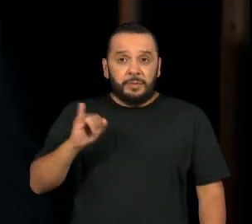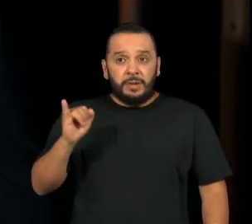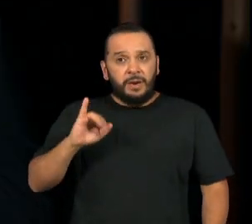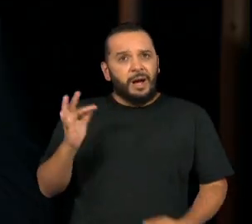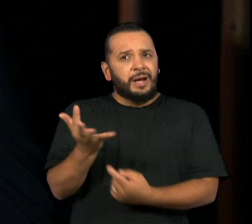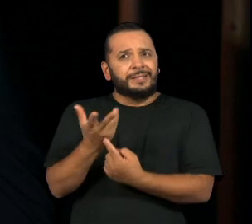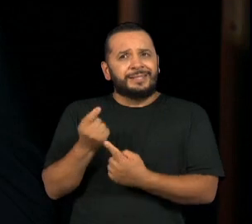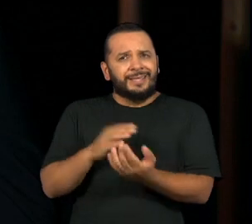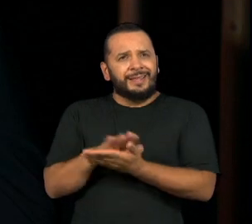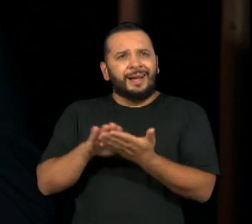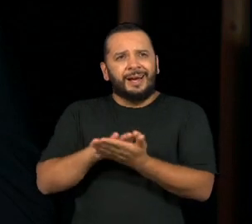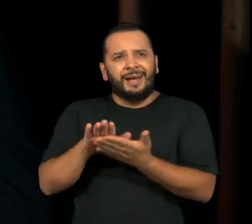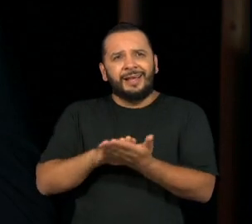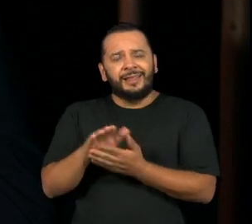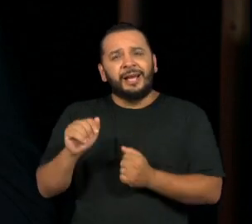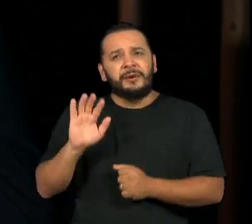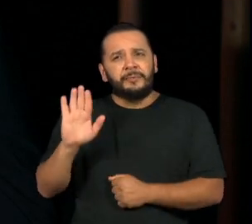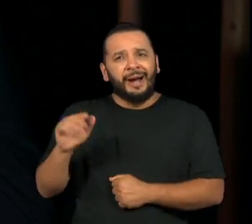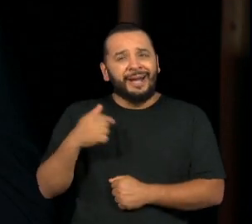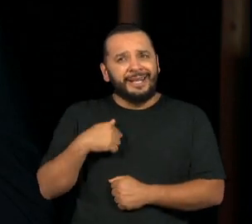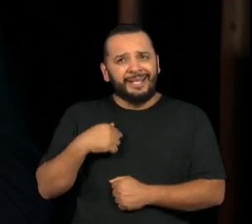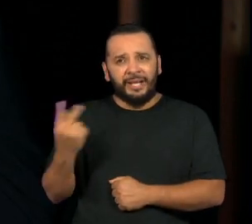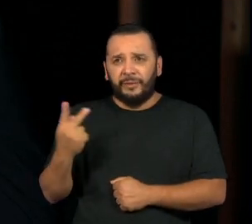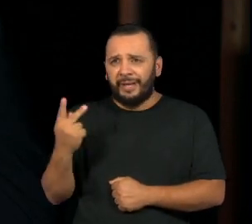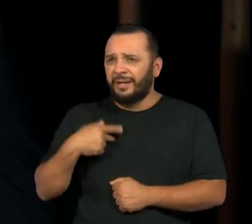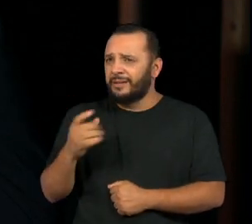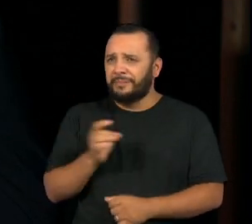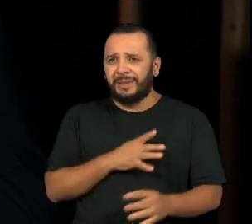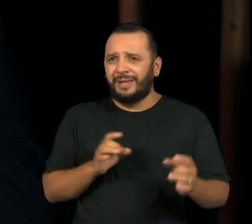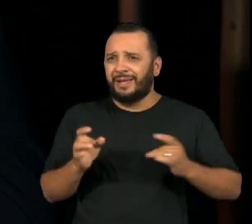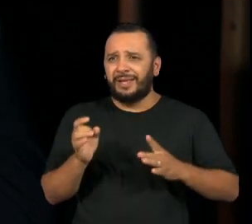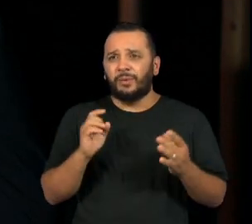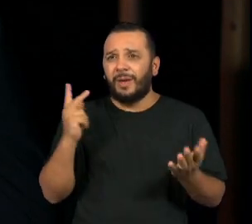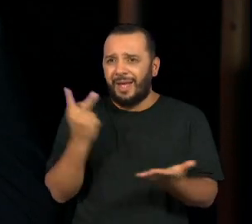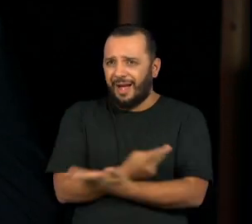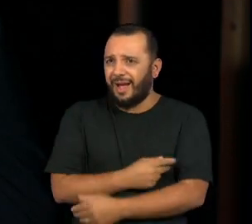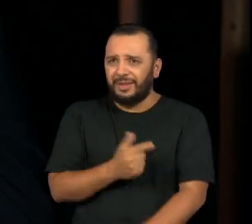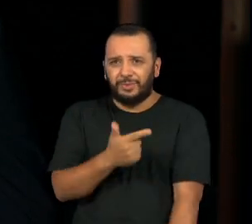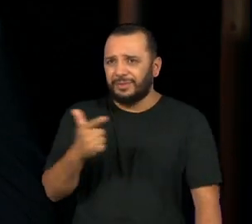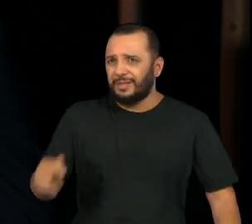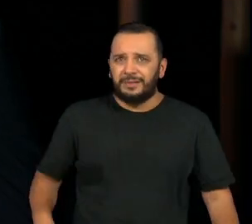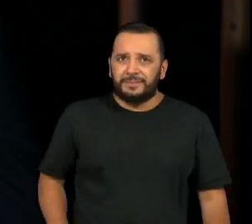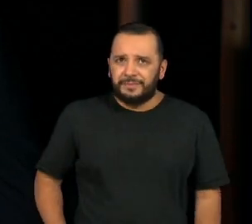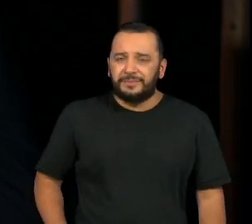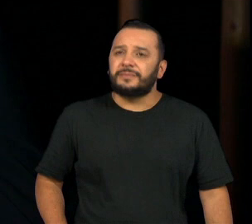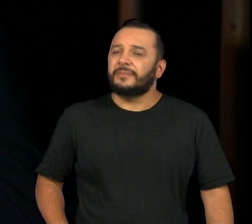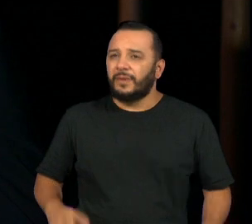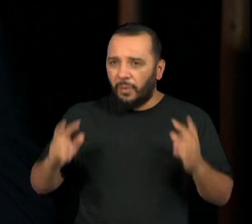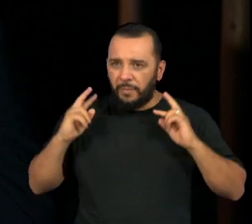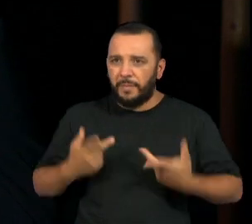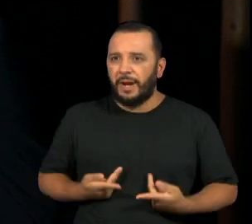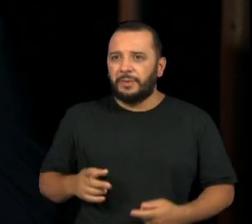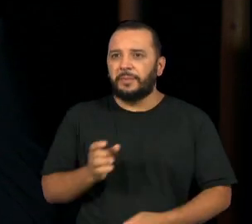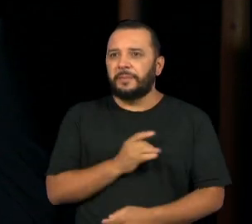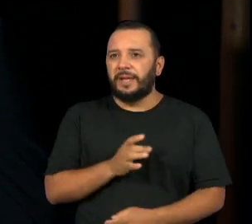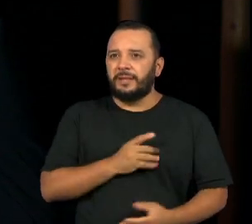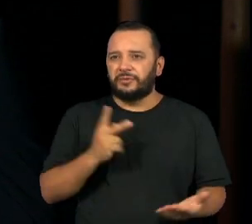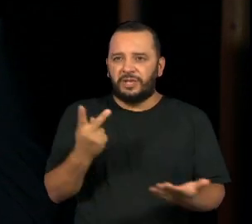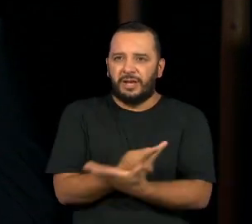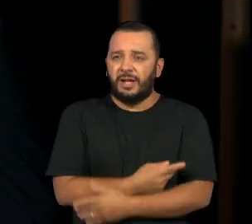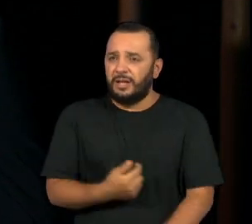artista, a gente tem uma coisa que a gente não tem medo de errar. O ser humano tem medo de errar. E